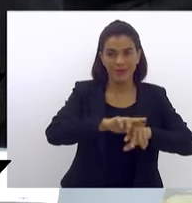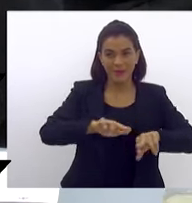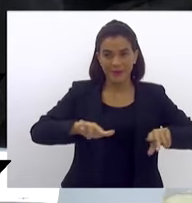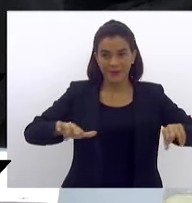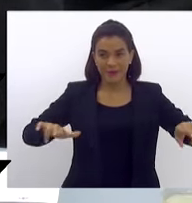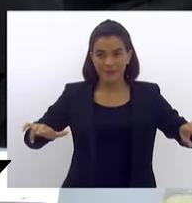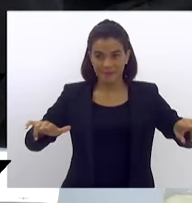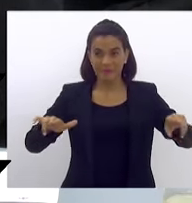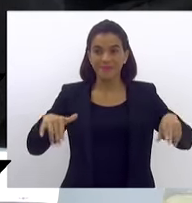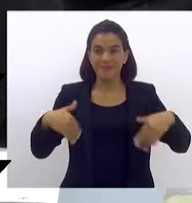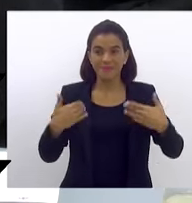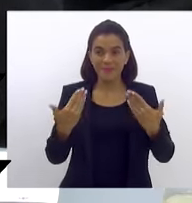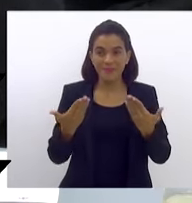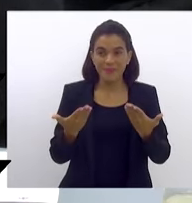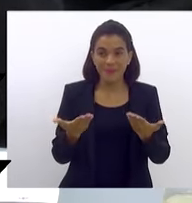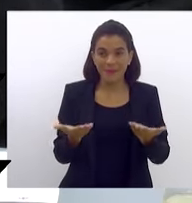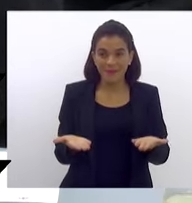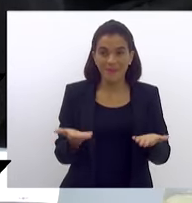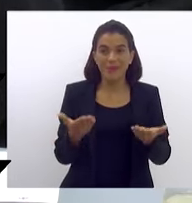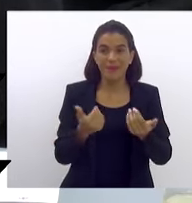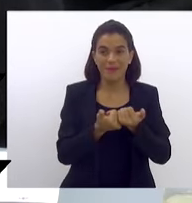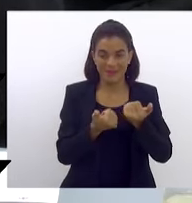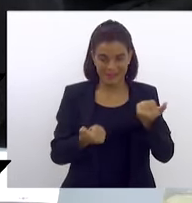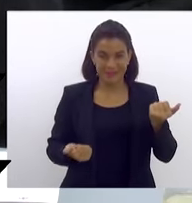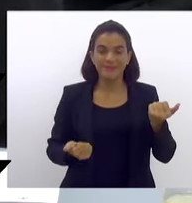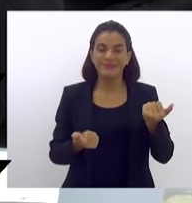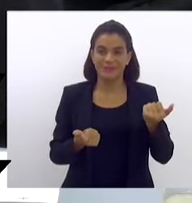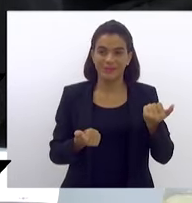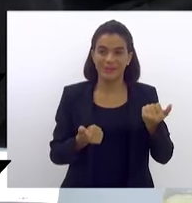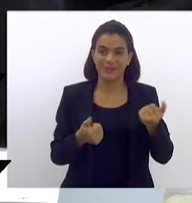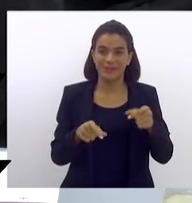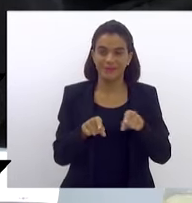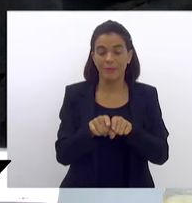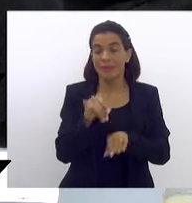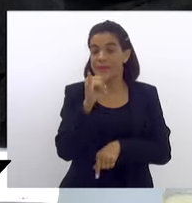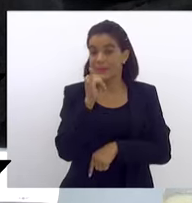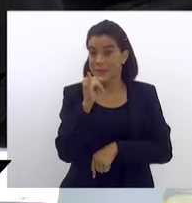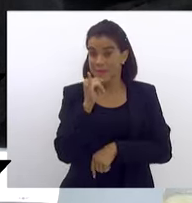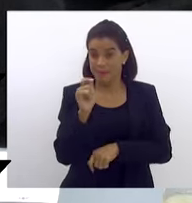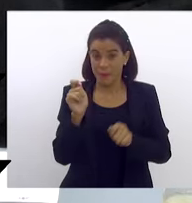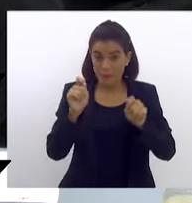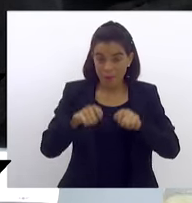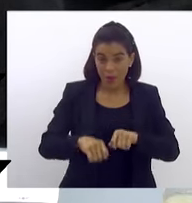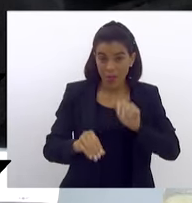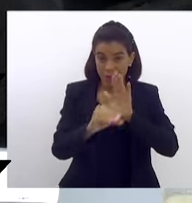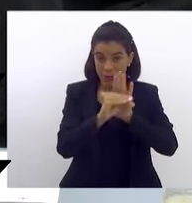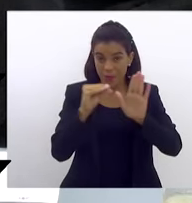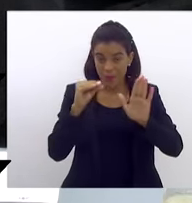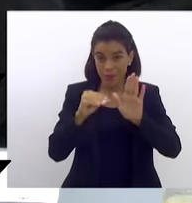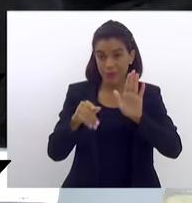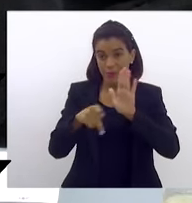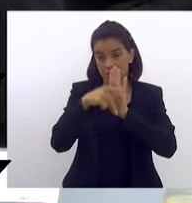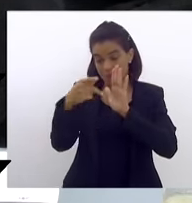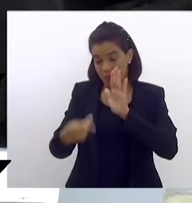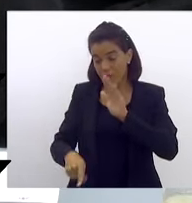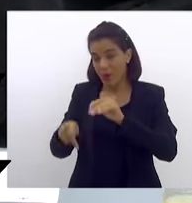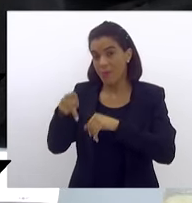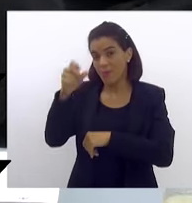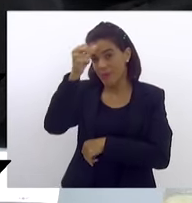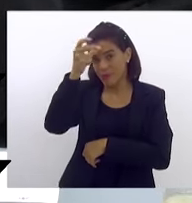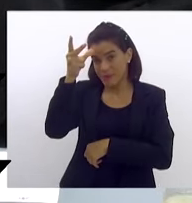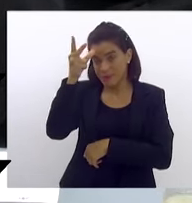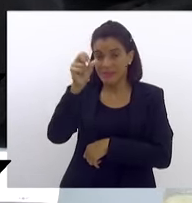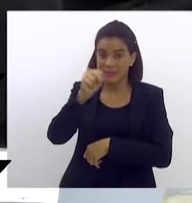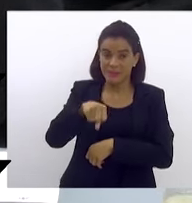diferentes Então minha Assessoria saiu com compreensões diferentes por exemplo pode fazer emenda para o município para municípios ou não pode